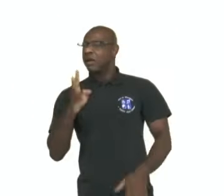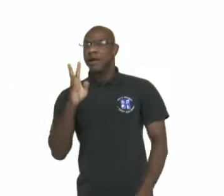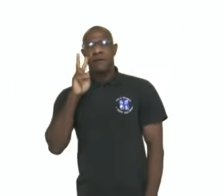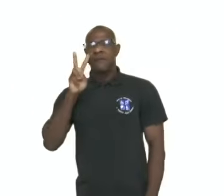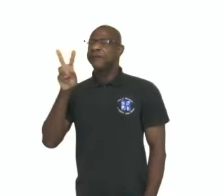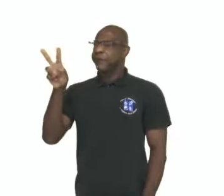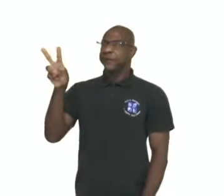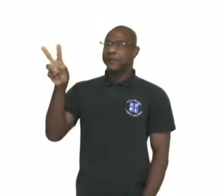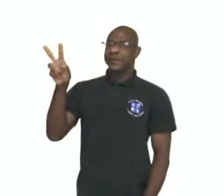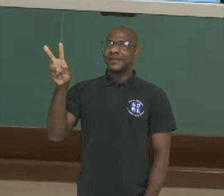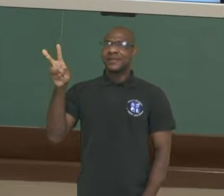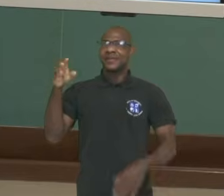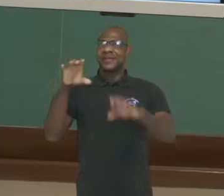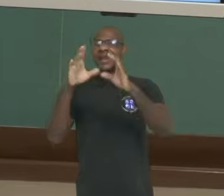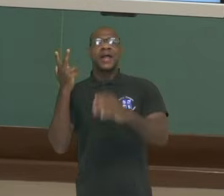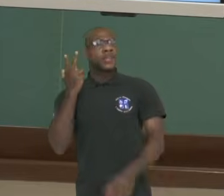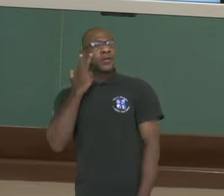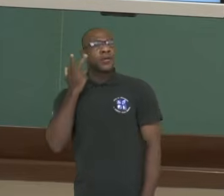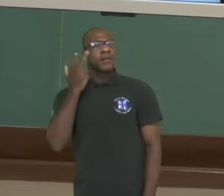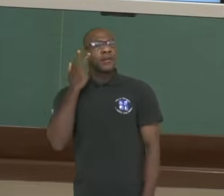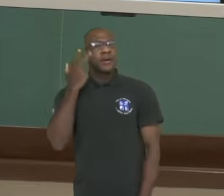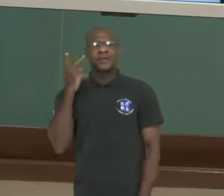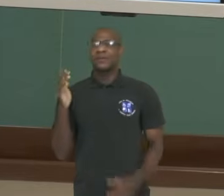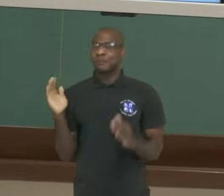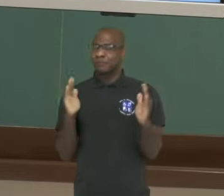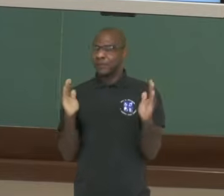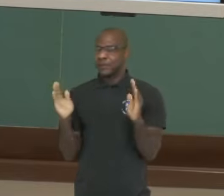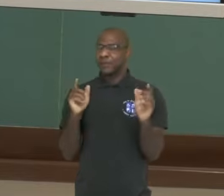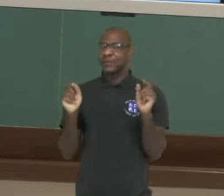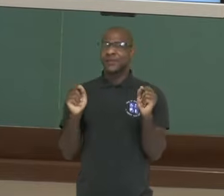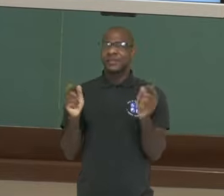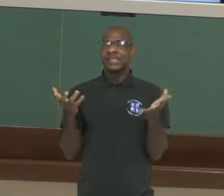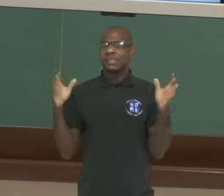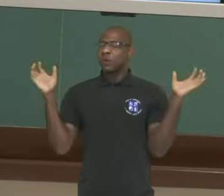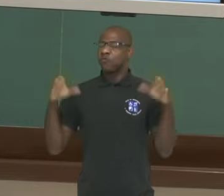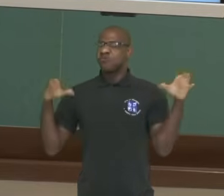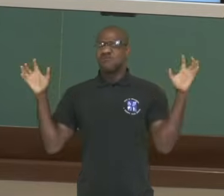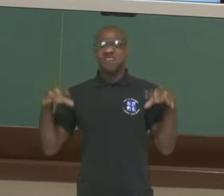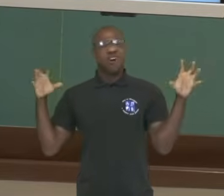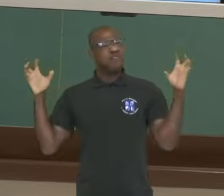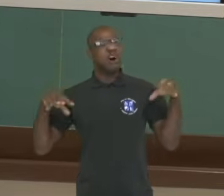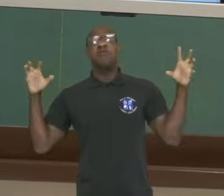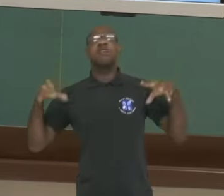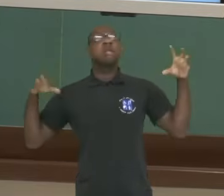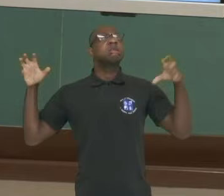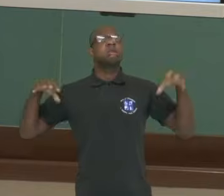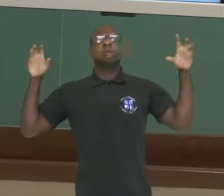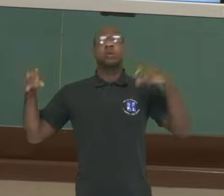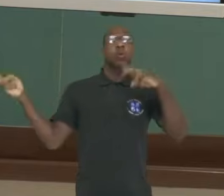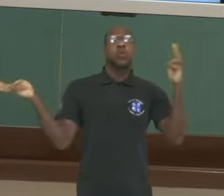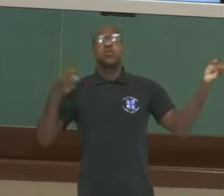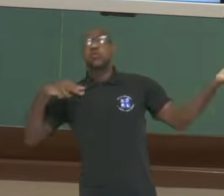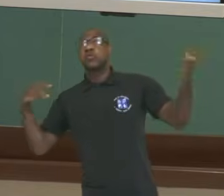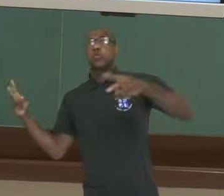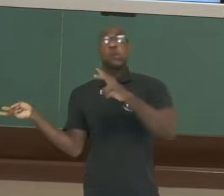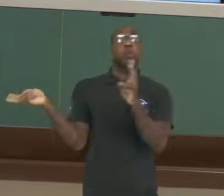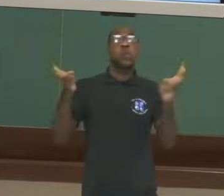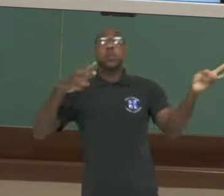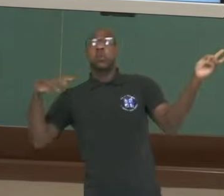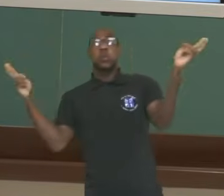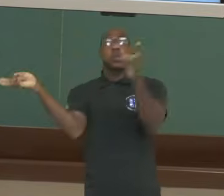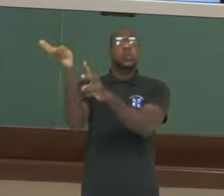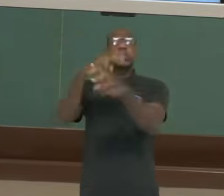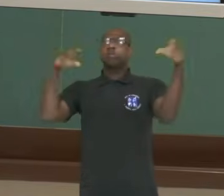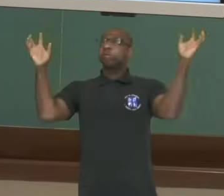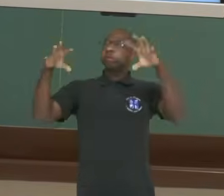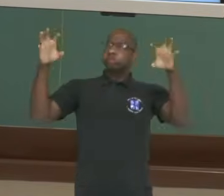um, né? É muito comum em períodos de intensas chuvas, né? Tempestades muito fortes.